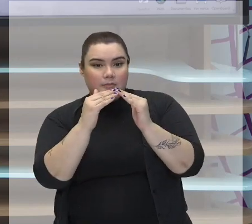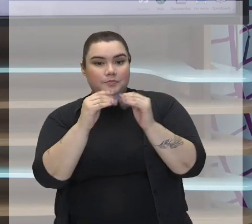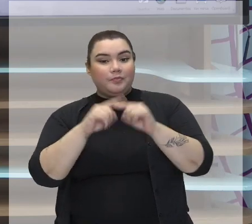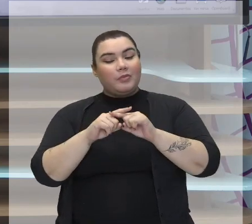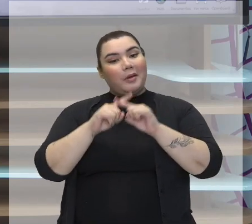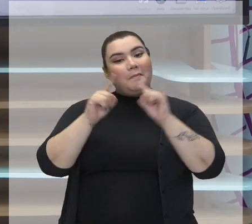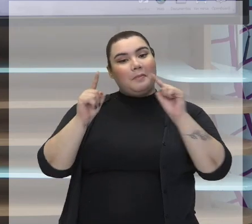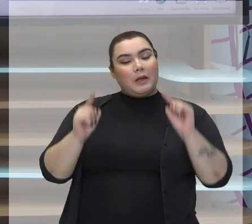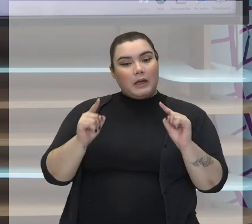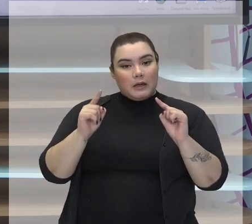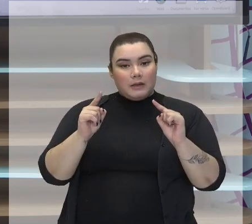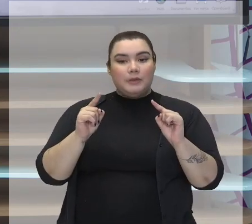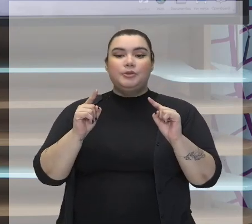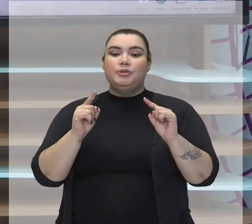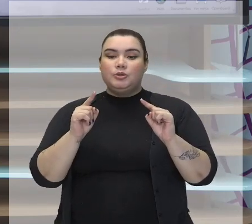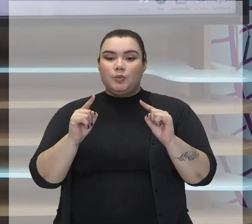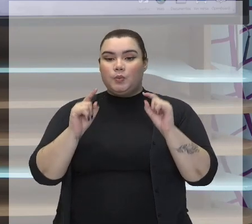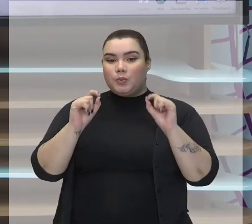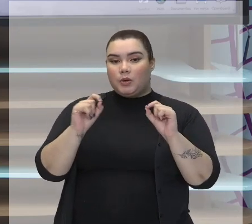mas